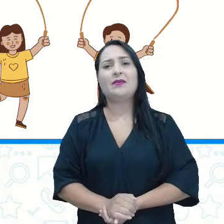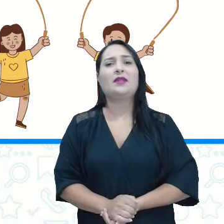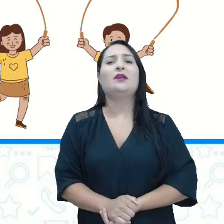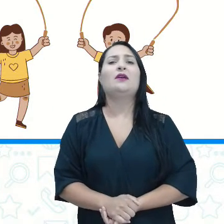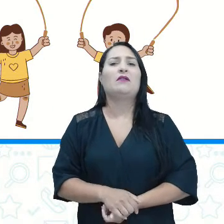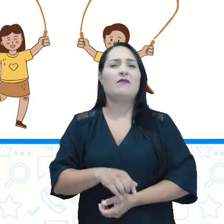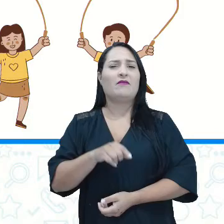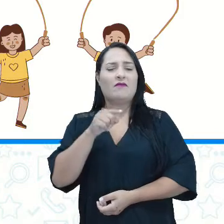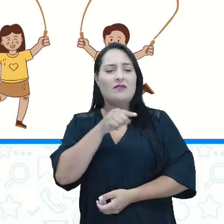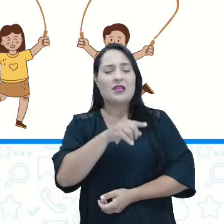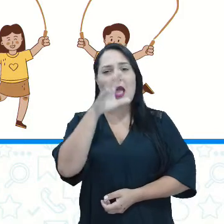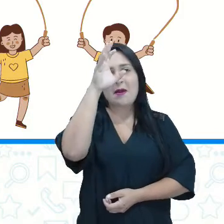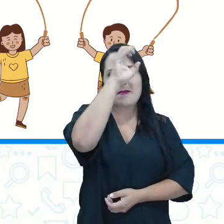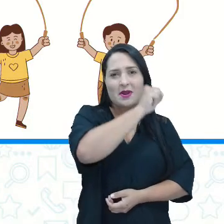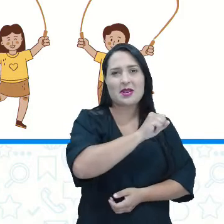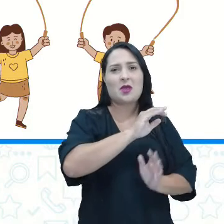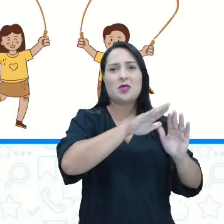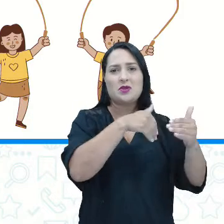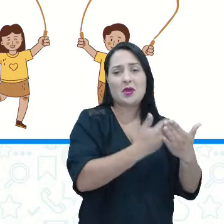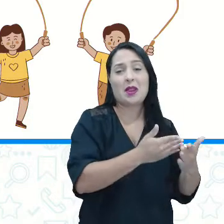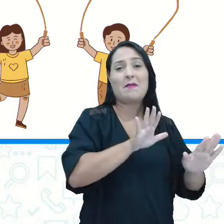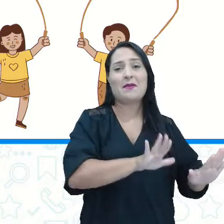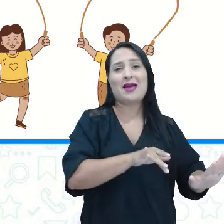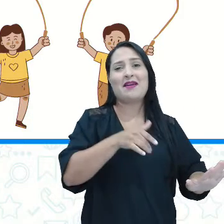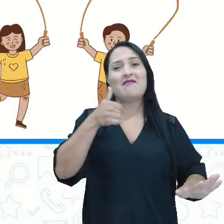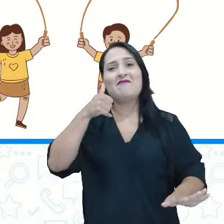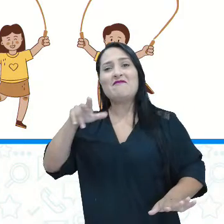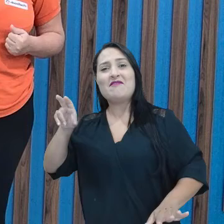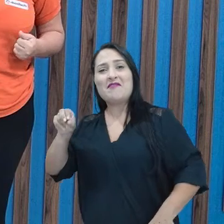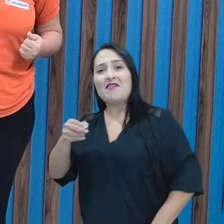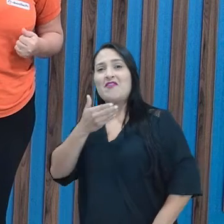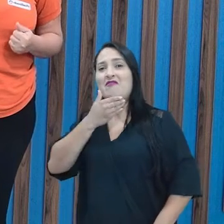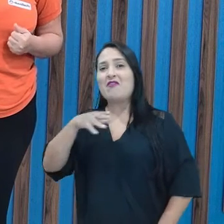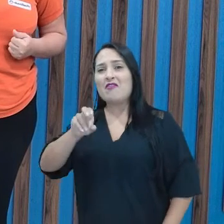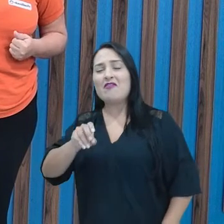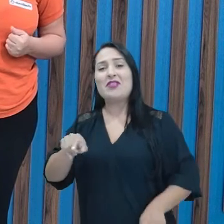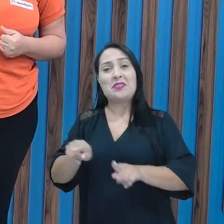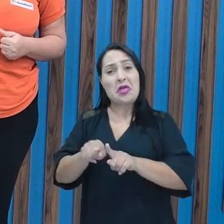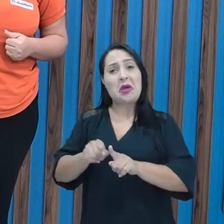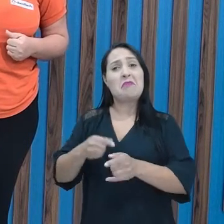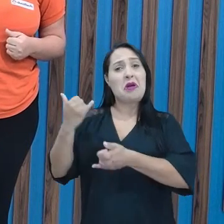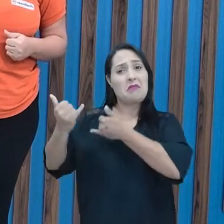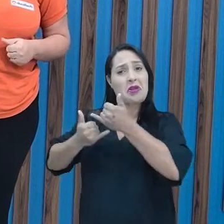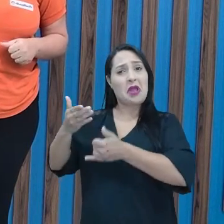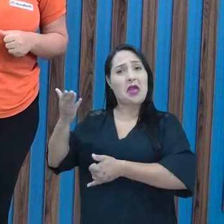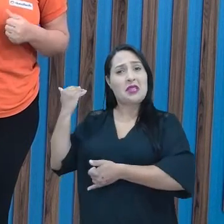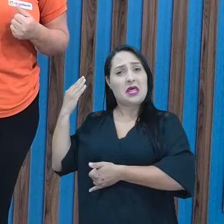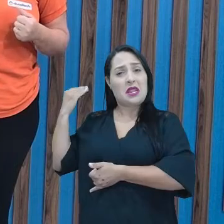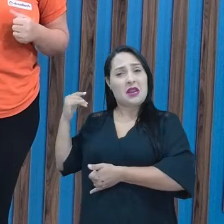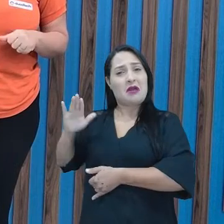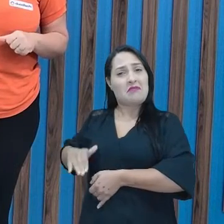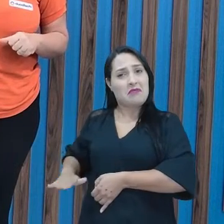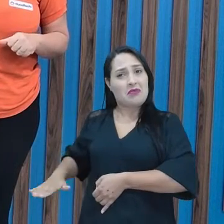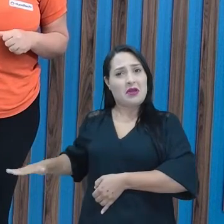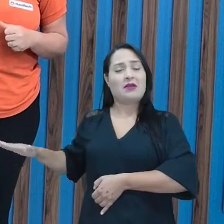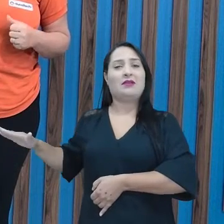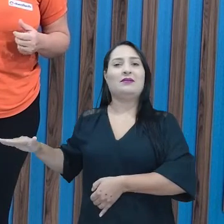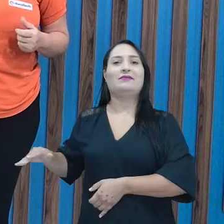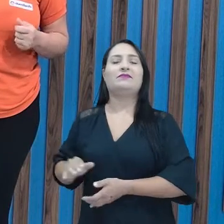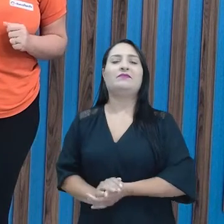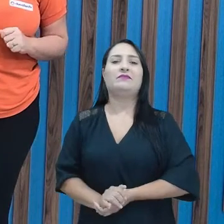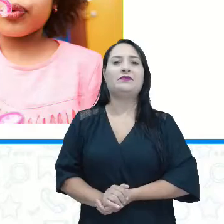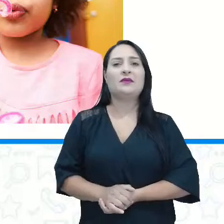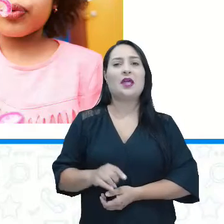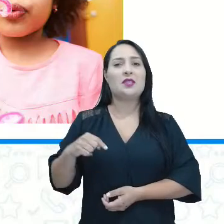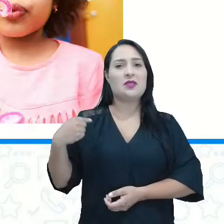escola brincou, e seu avô, sua avó também brincou lá na época da escola, da infância deles. Vamos aprender sobre os